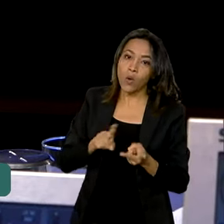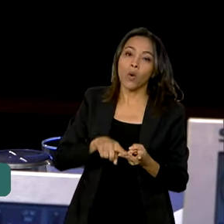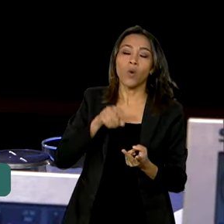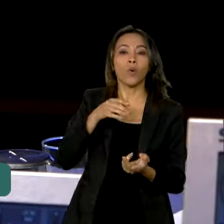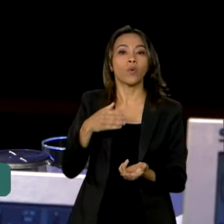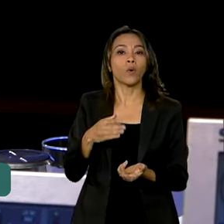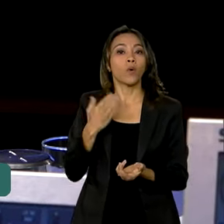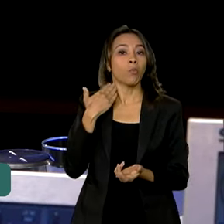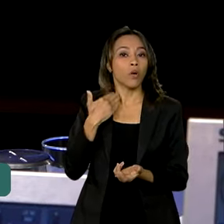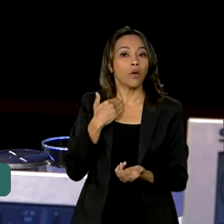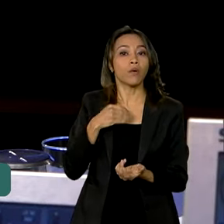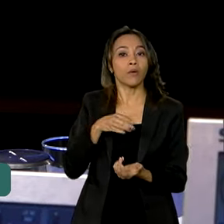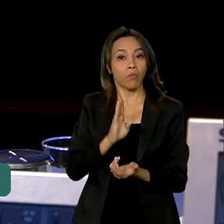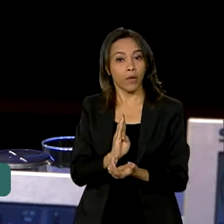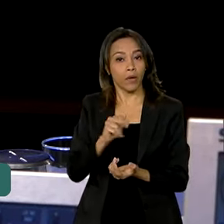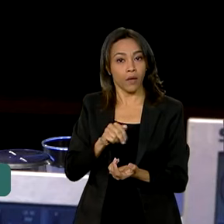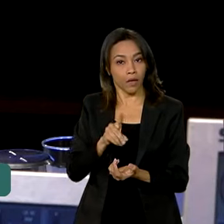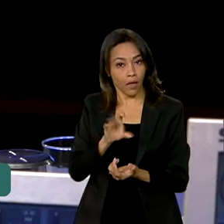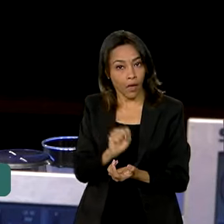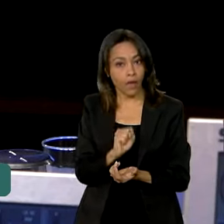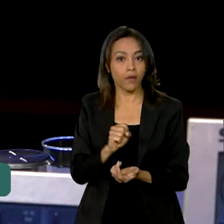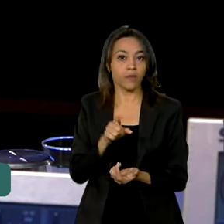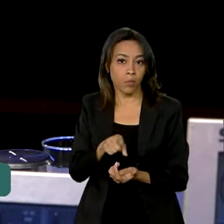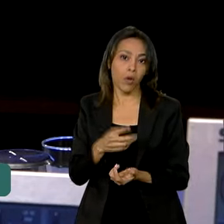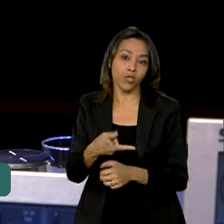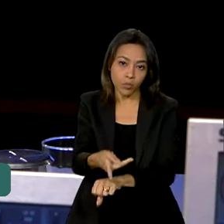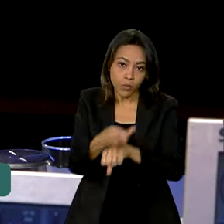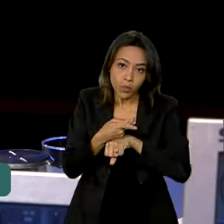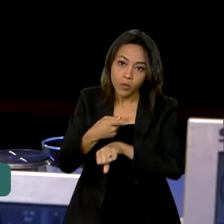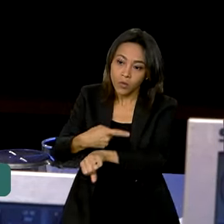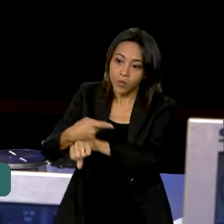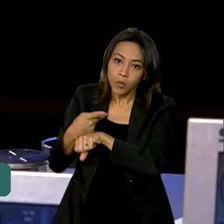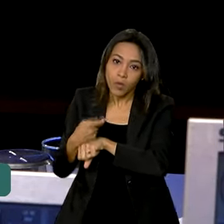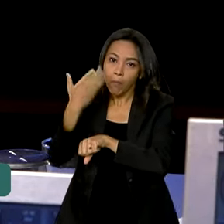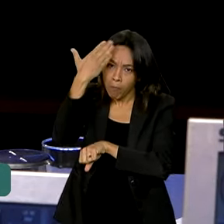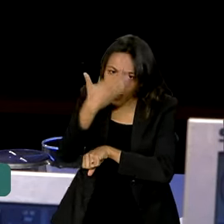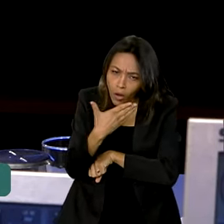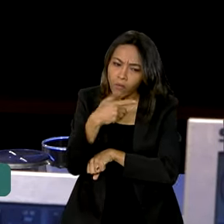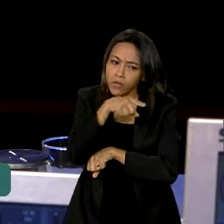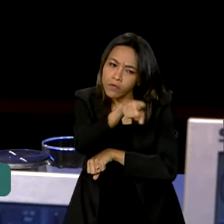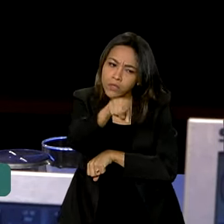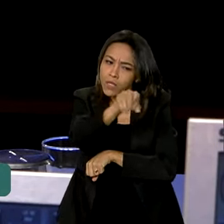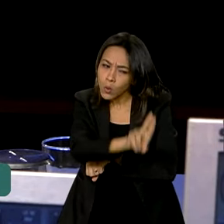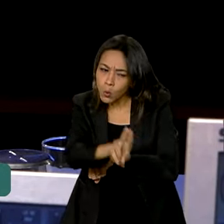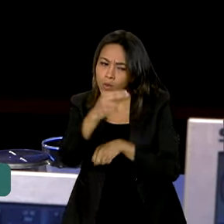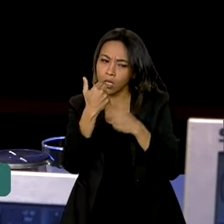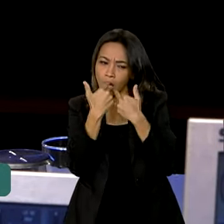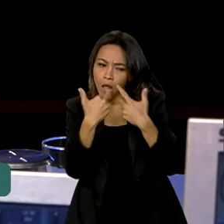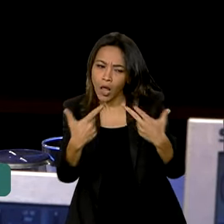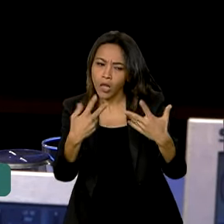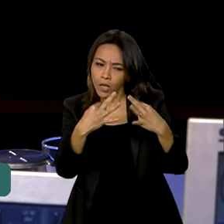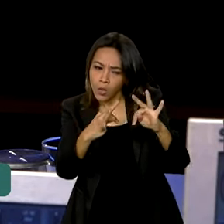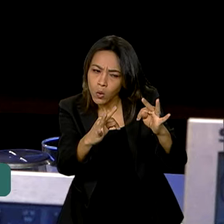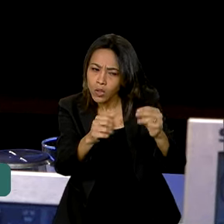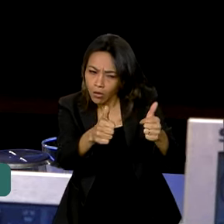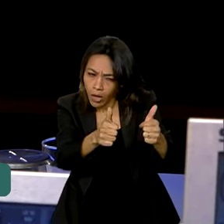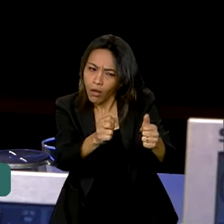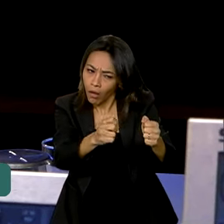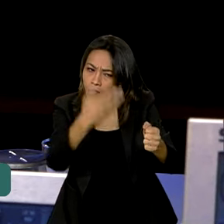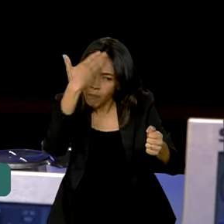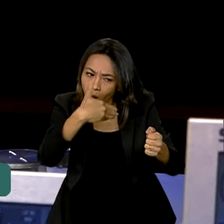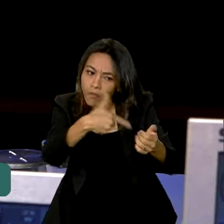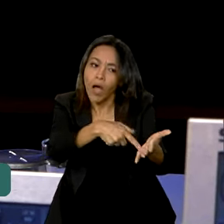Bem, nos últimos 10 anos, e que comprovem, né, que a inovação, elas vão, e é